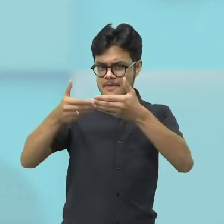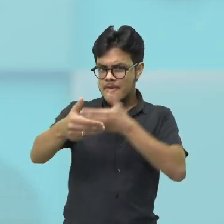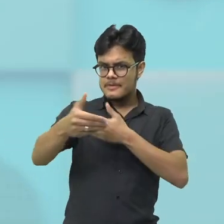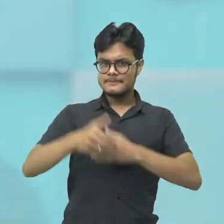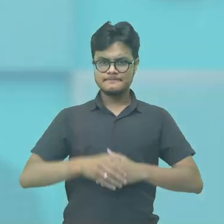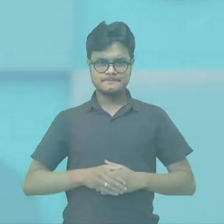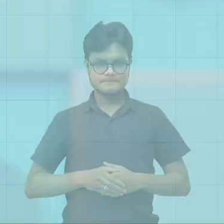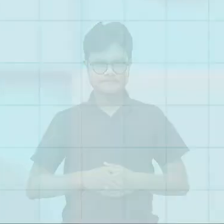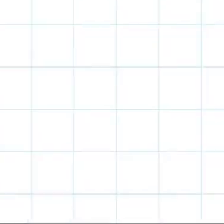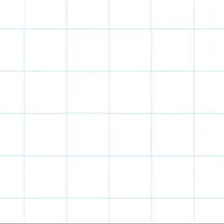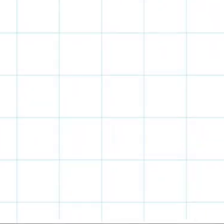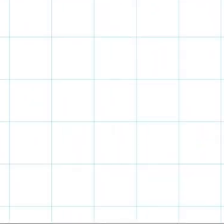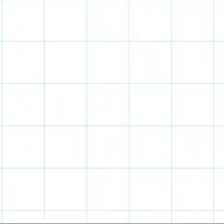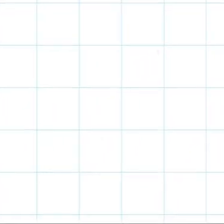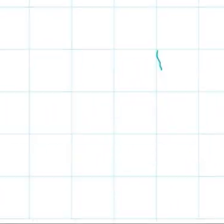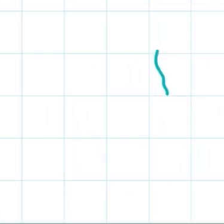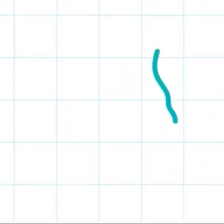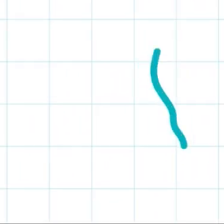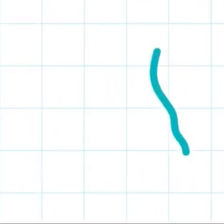aula.